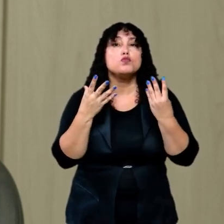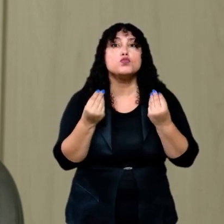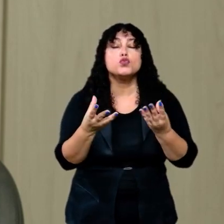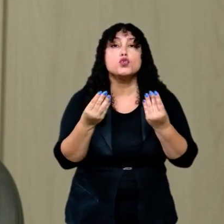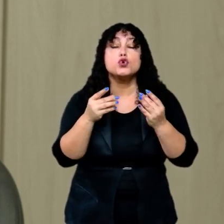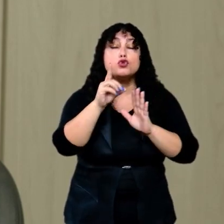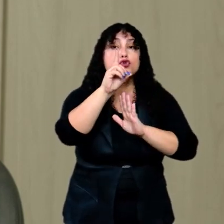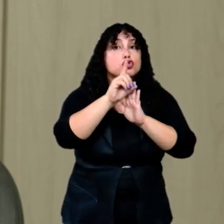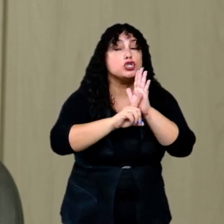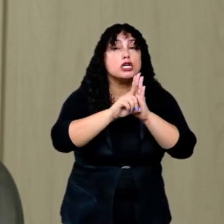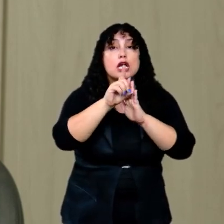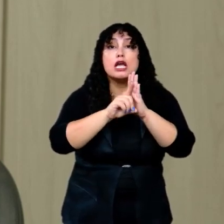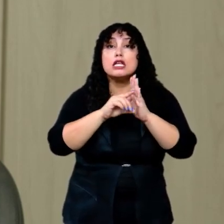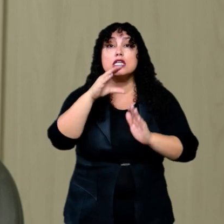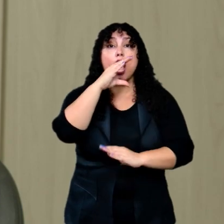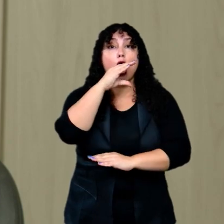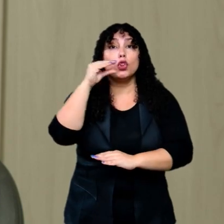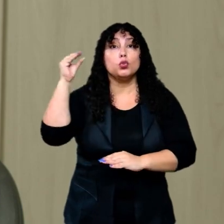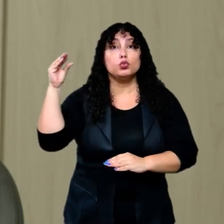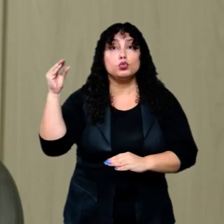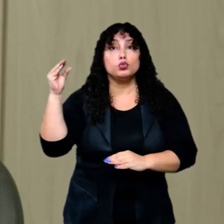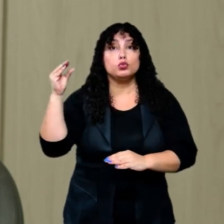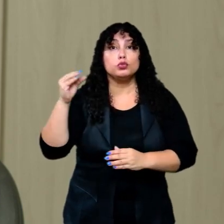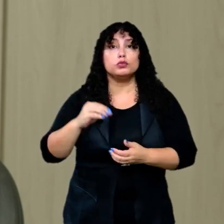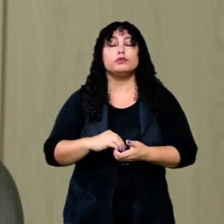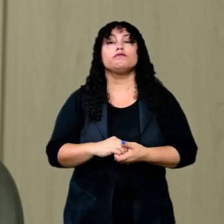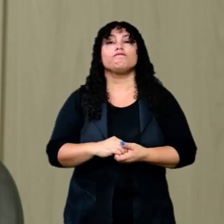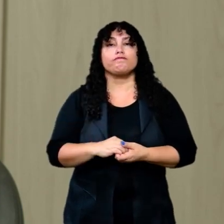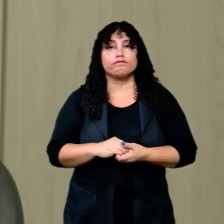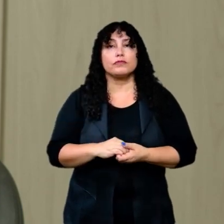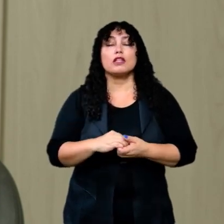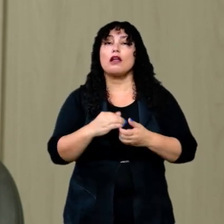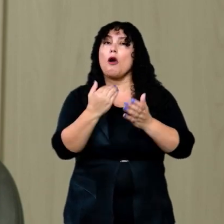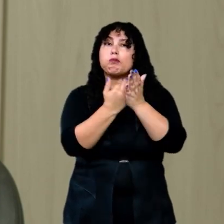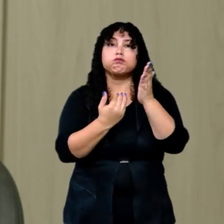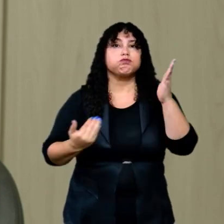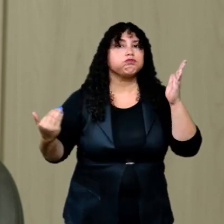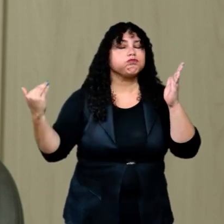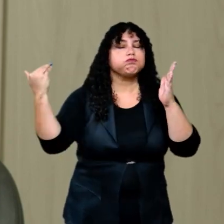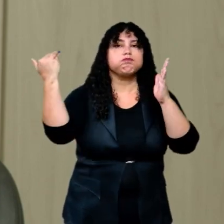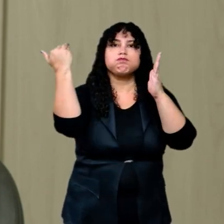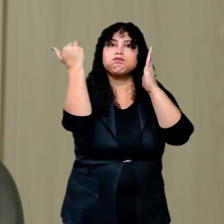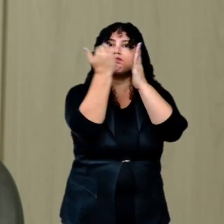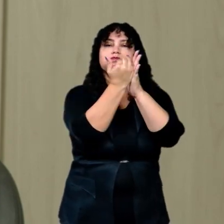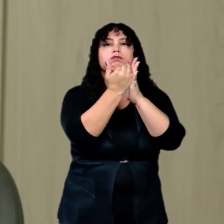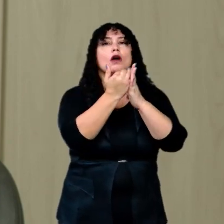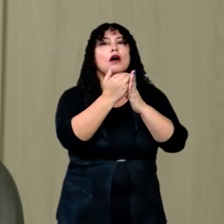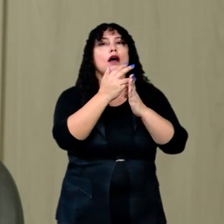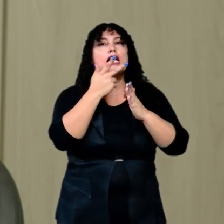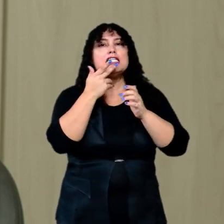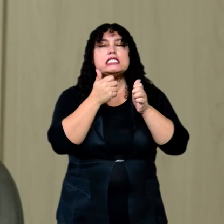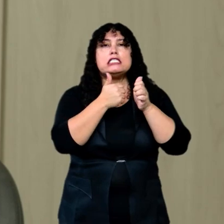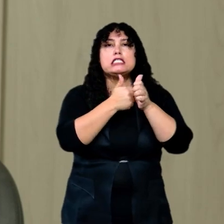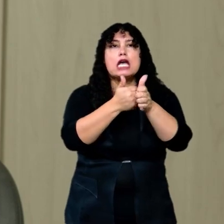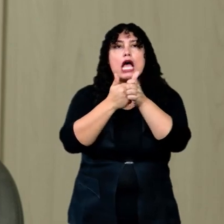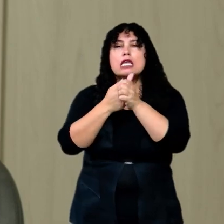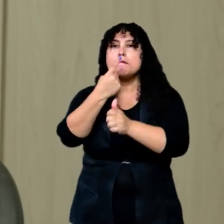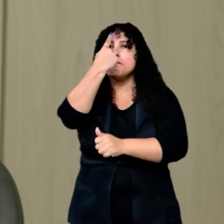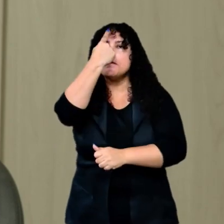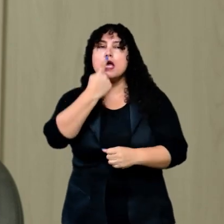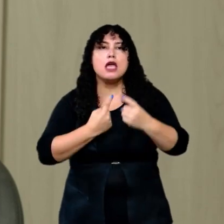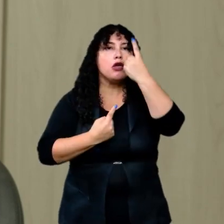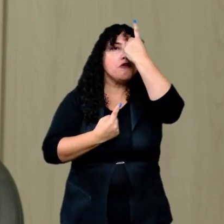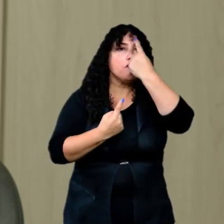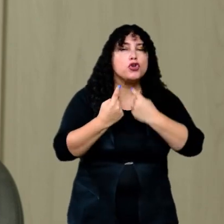muitos diagnósticos de adultos. Então, isso está aumentando muito, né? A gente segue vários perfis